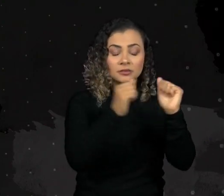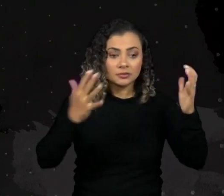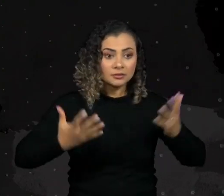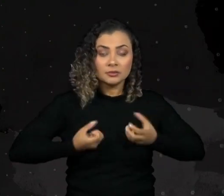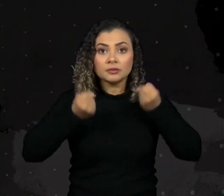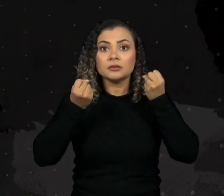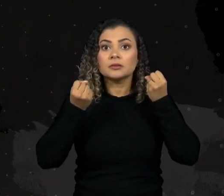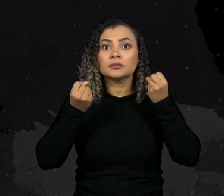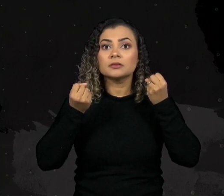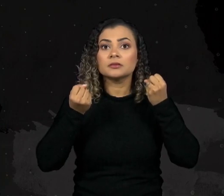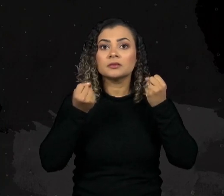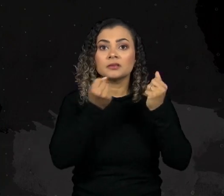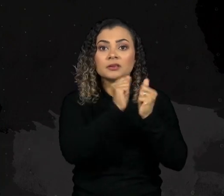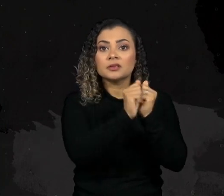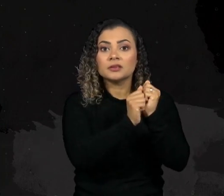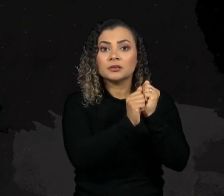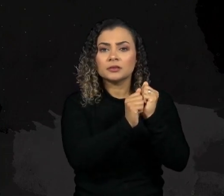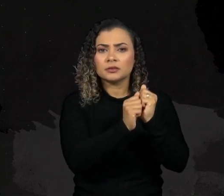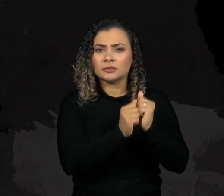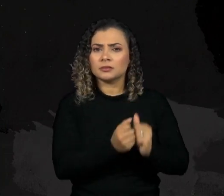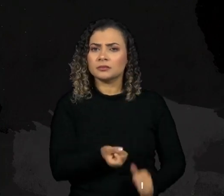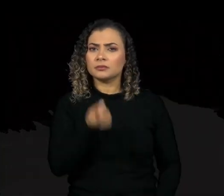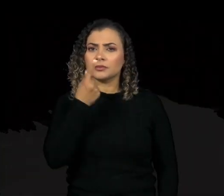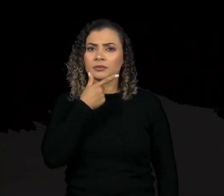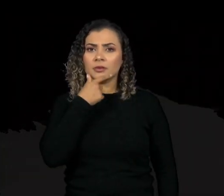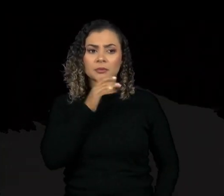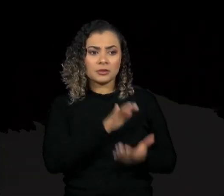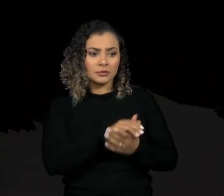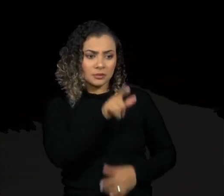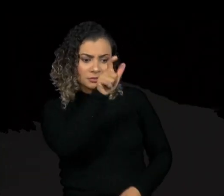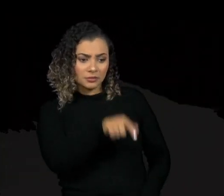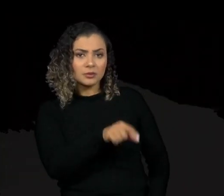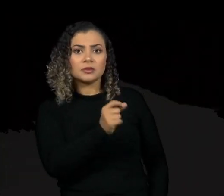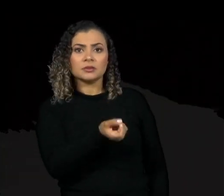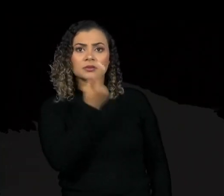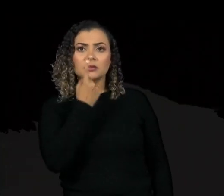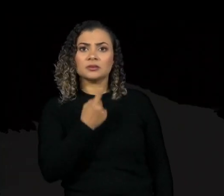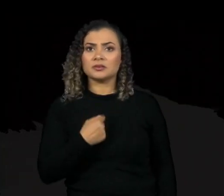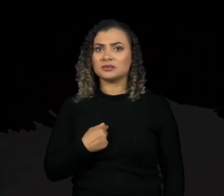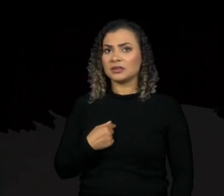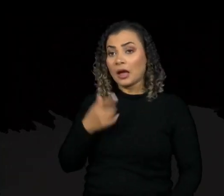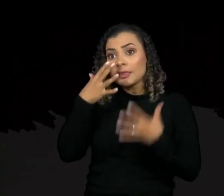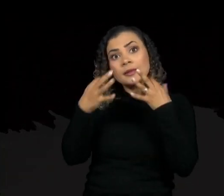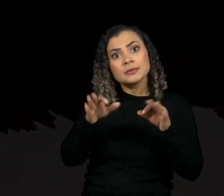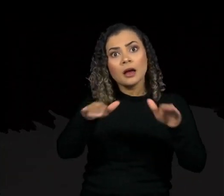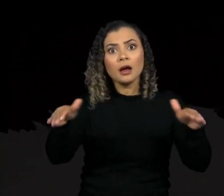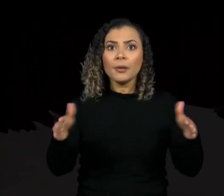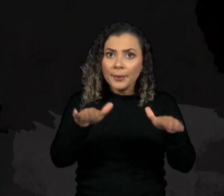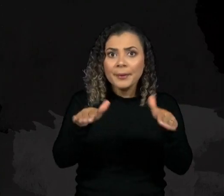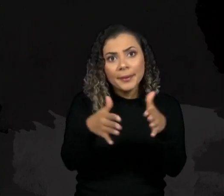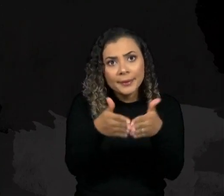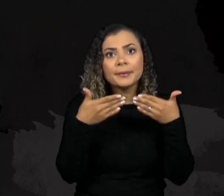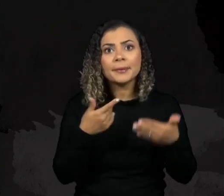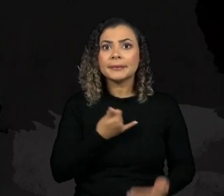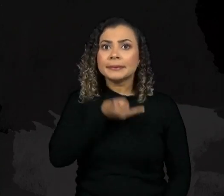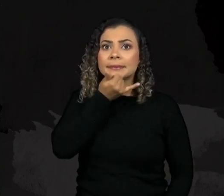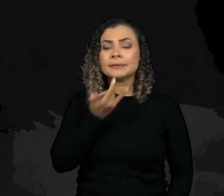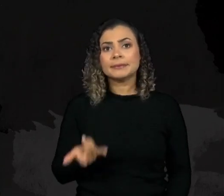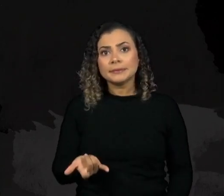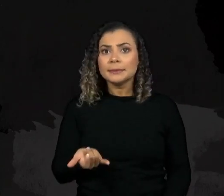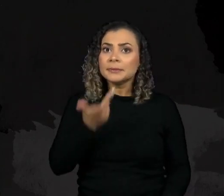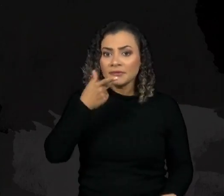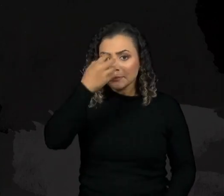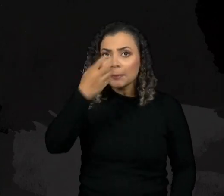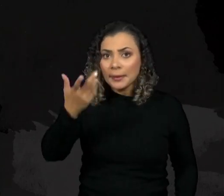repente outro macho esbarra no macho que você tava pegando. Qual é, velho? Enxerga não, pô, presta atenção. Oxe, mano, foi sem querer, velho, tá